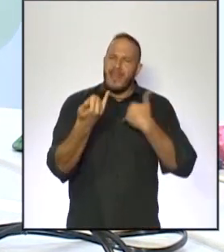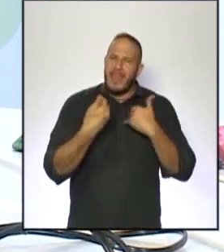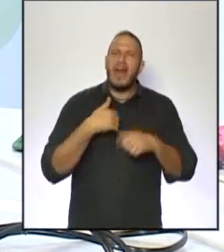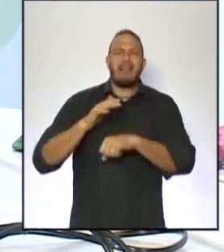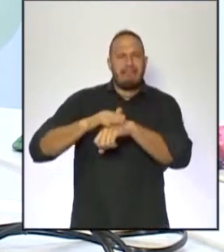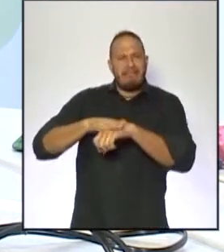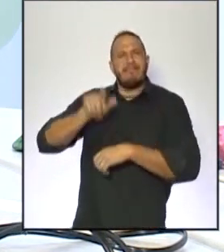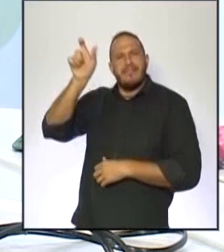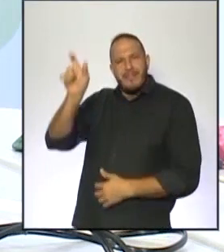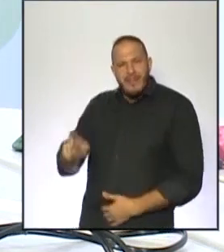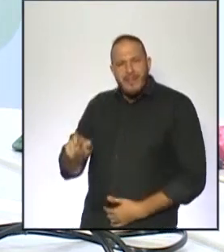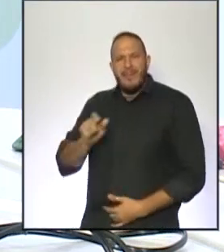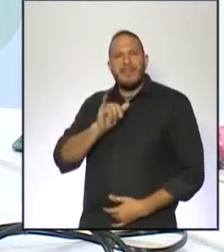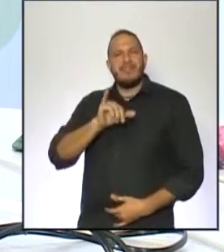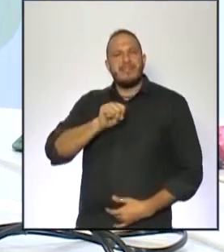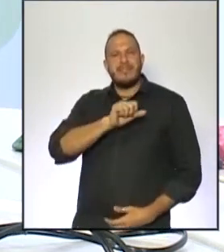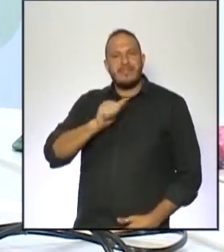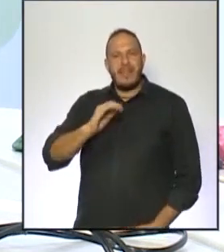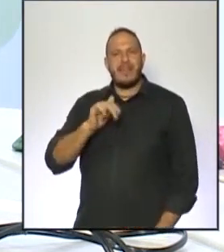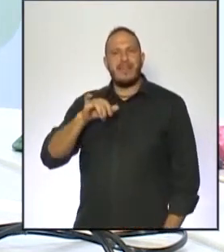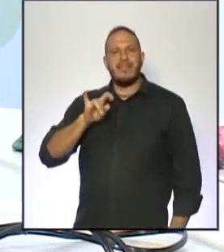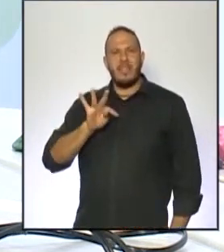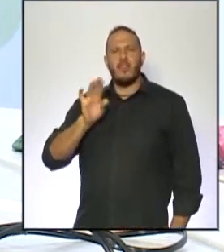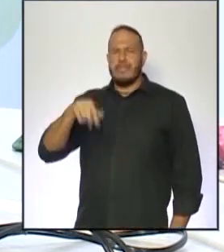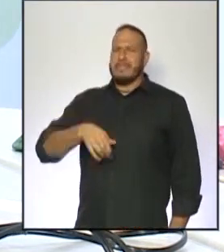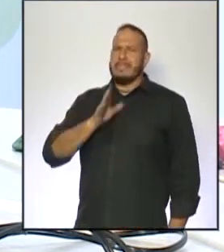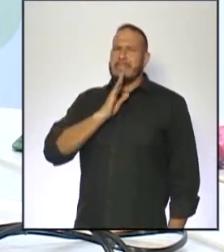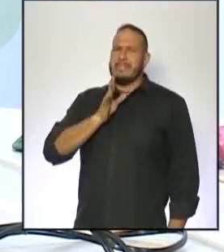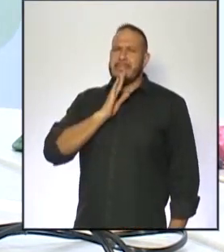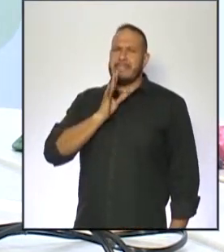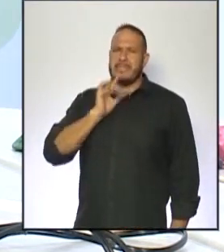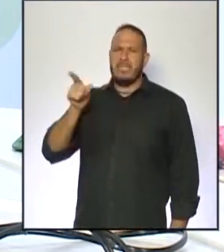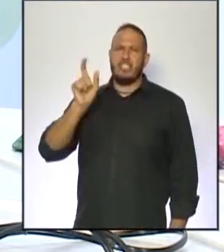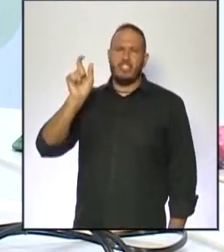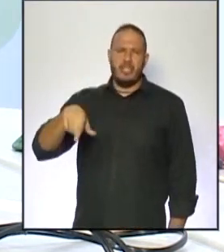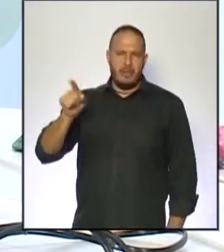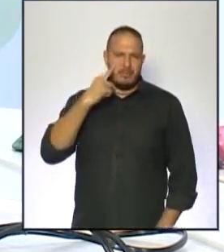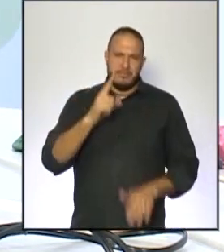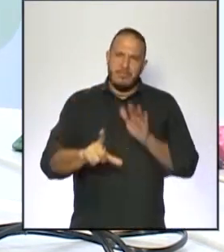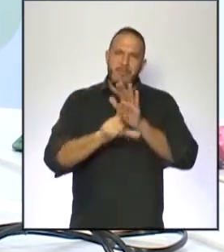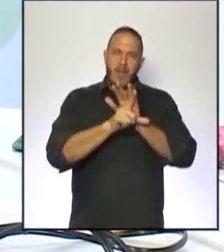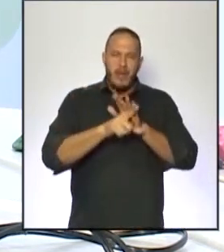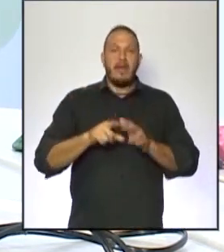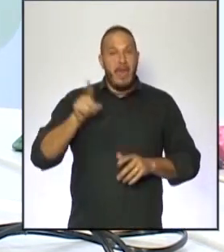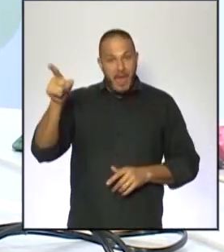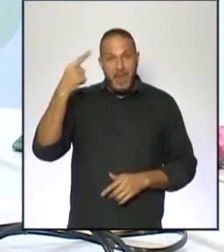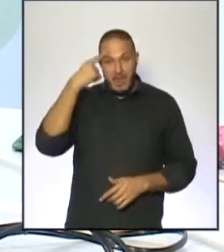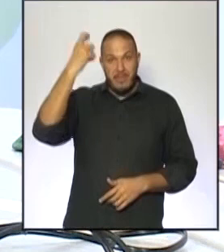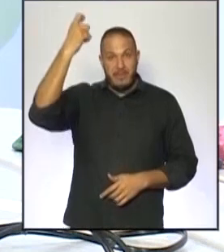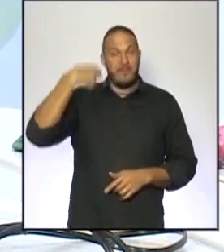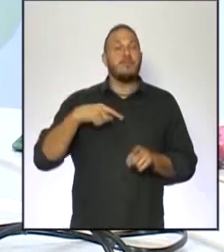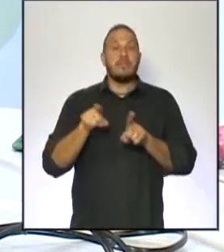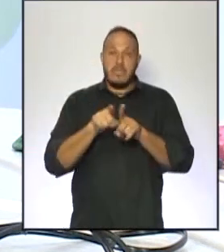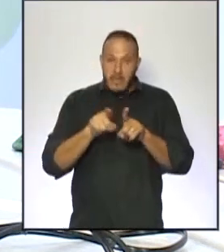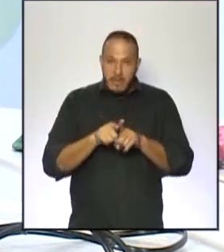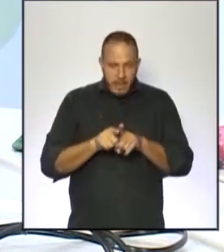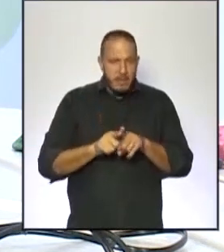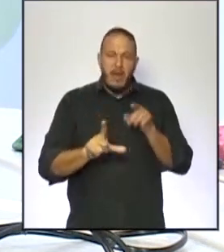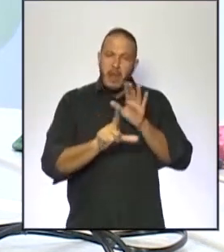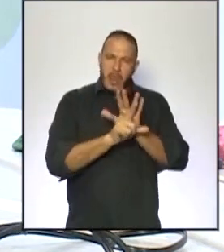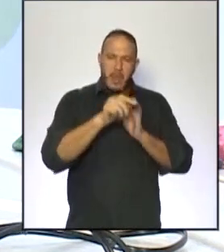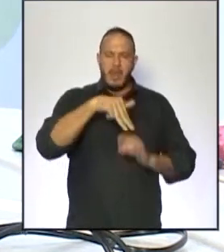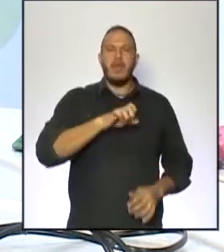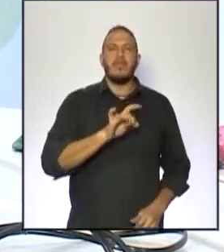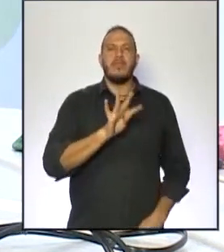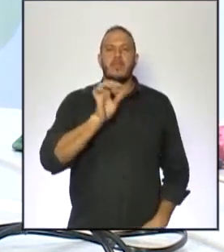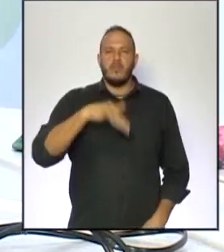ele e que tem muitos alunos aqui comentando que conhecem a lei dele. ele fez também, a lei de Newton se